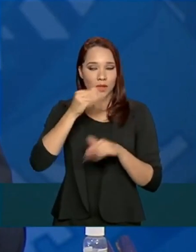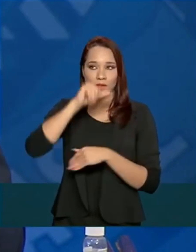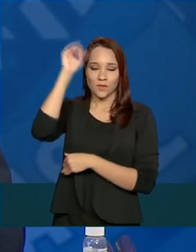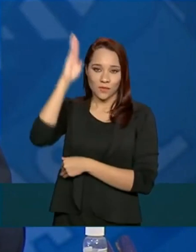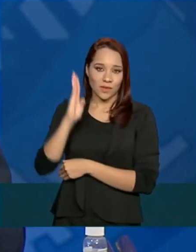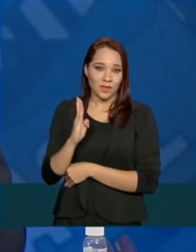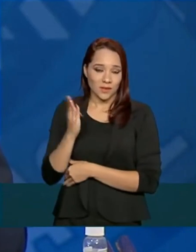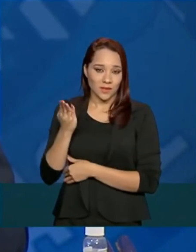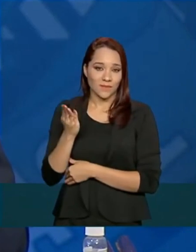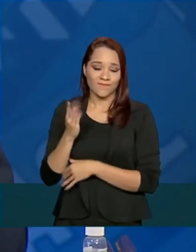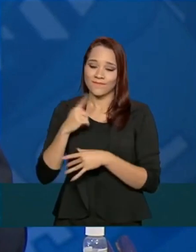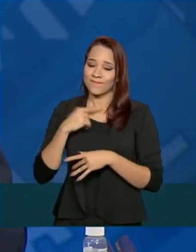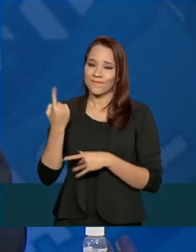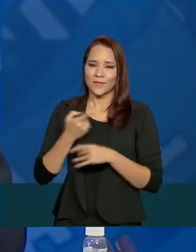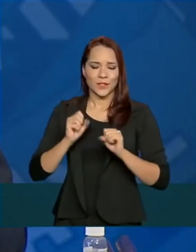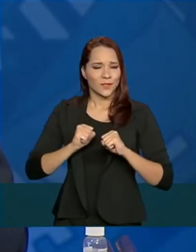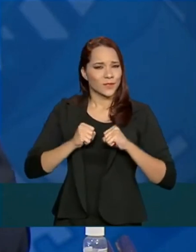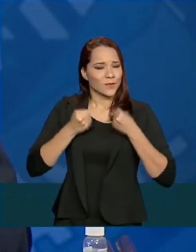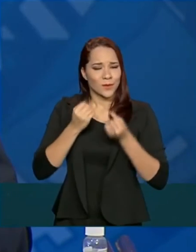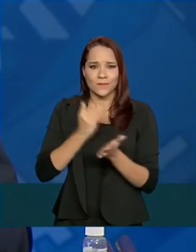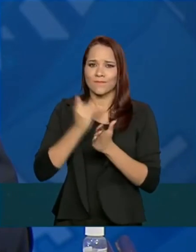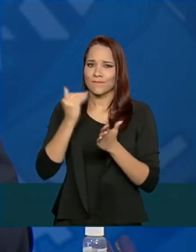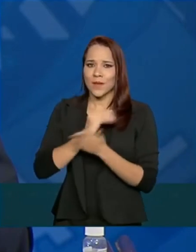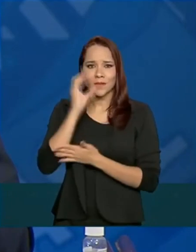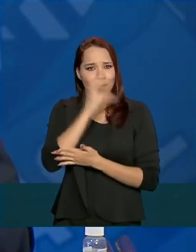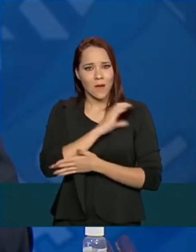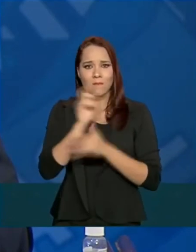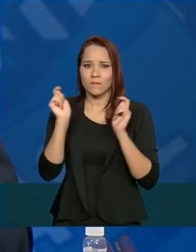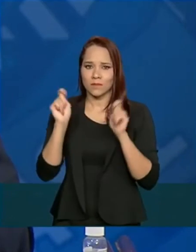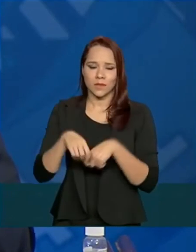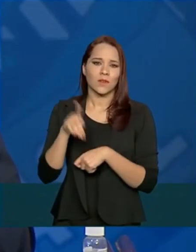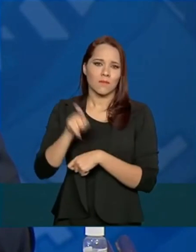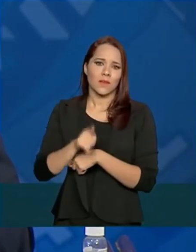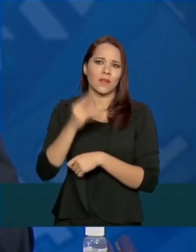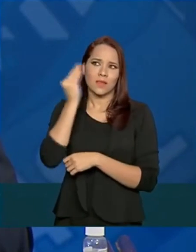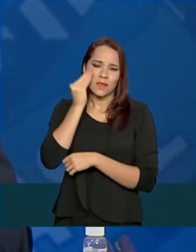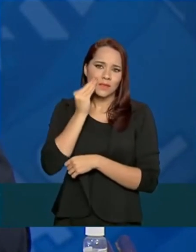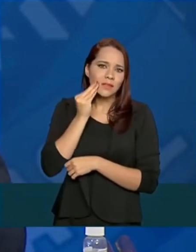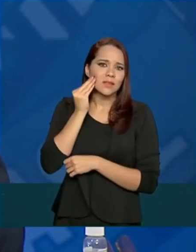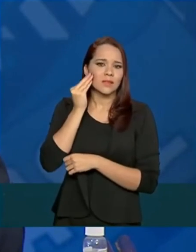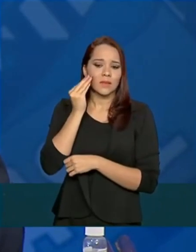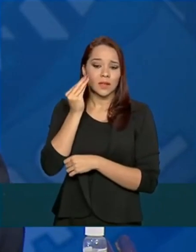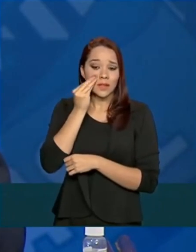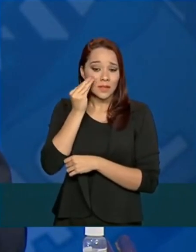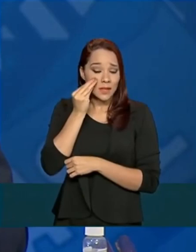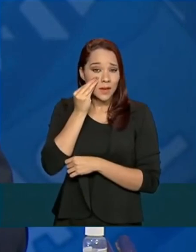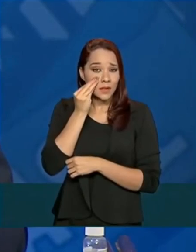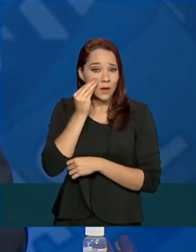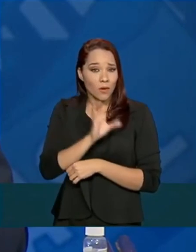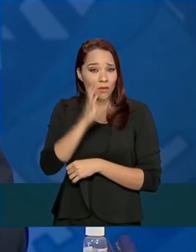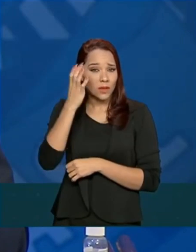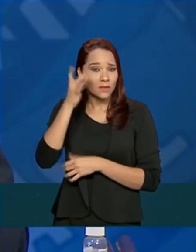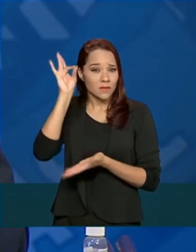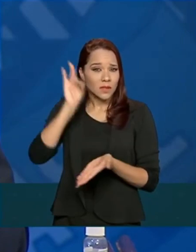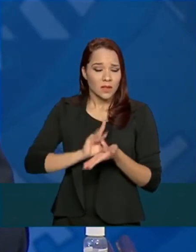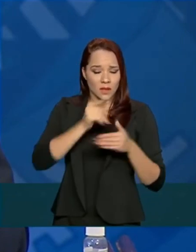país, estamos dando toda a celeridade possível para que a testagem, ela realmente, de fato, aconteça